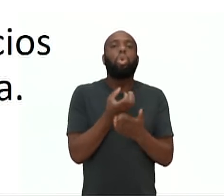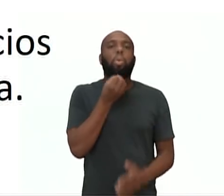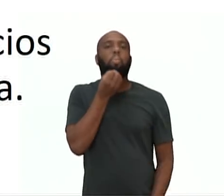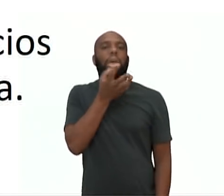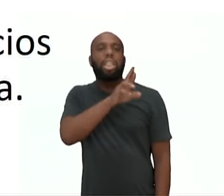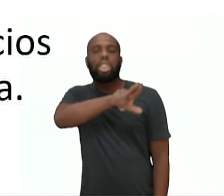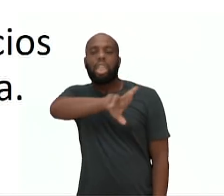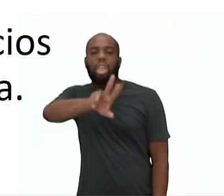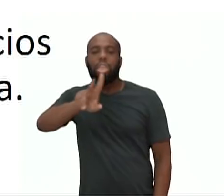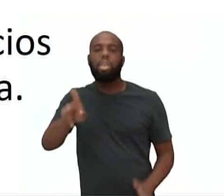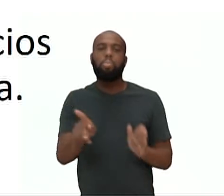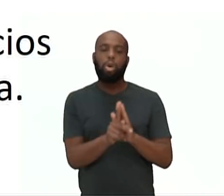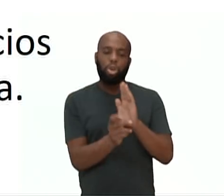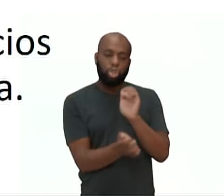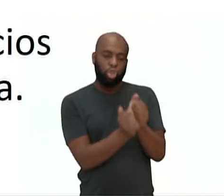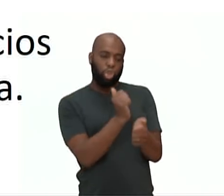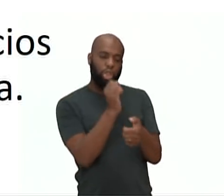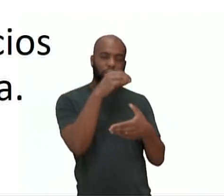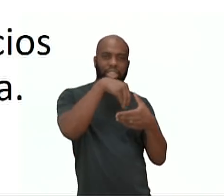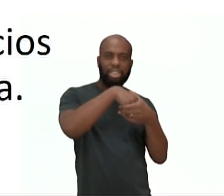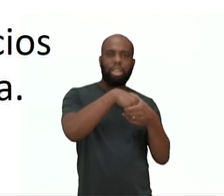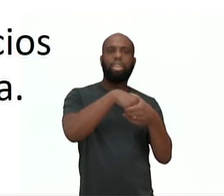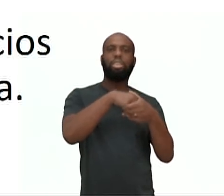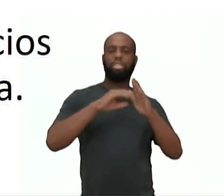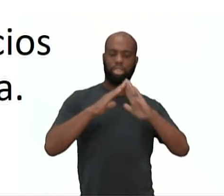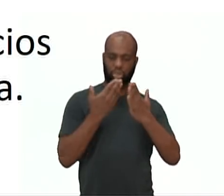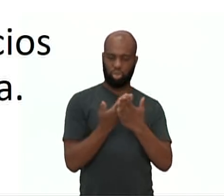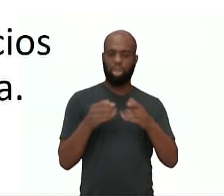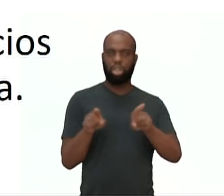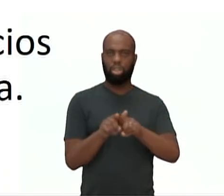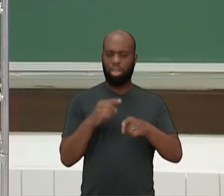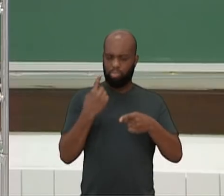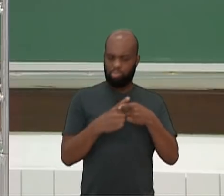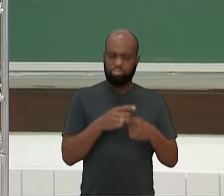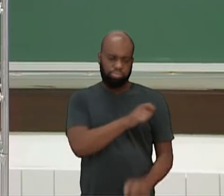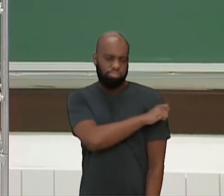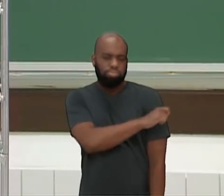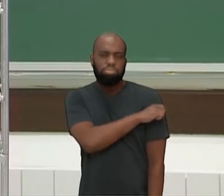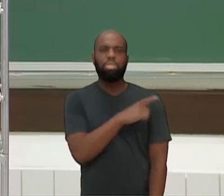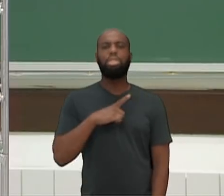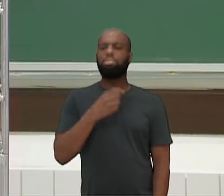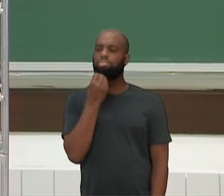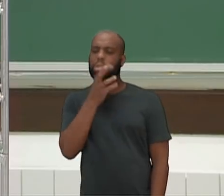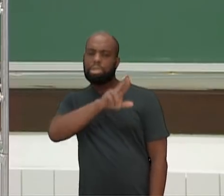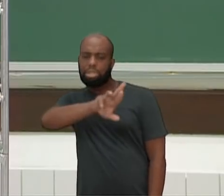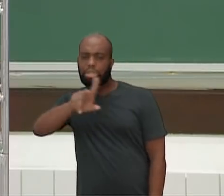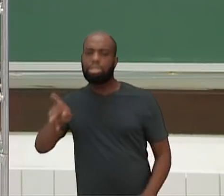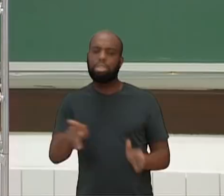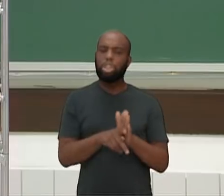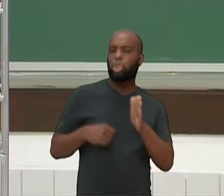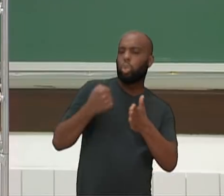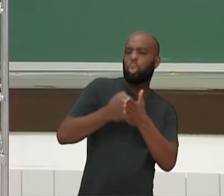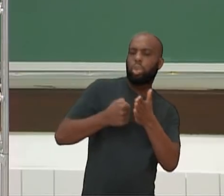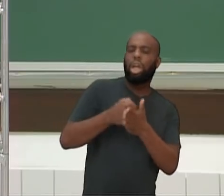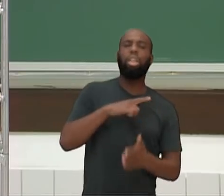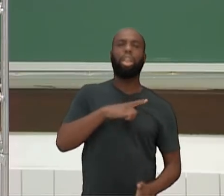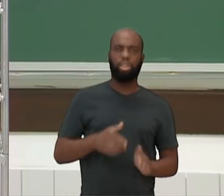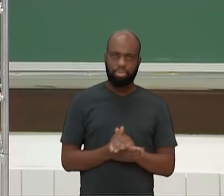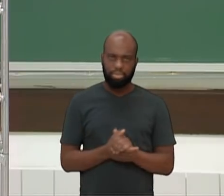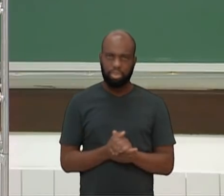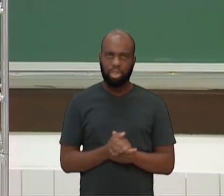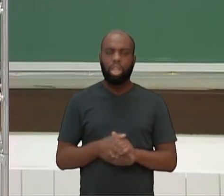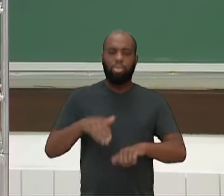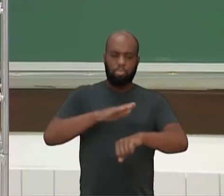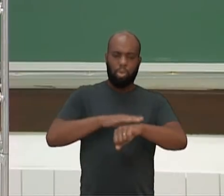na escola também, né? Então, por que o aluno é beneficiado na prática de uma luta? Por que o aluno é beneficiado na prática